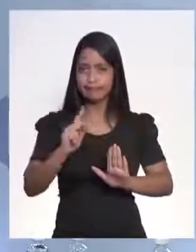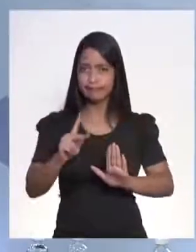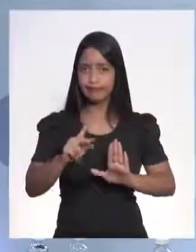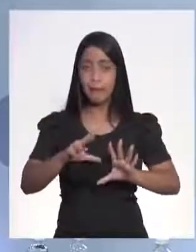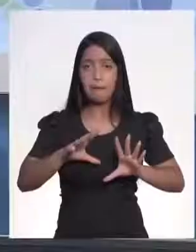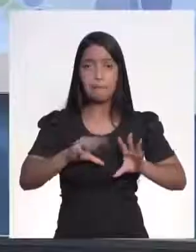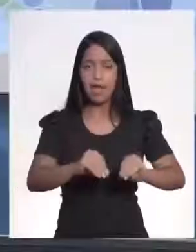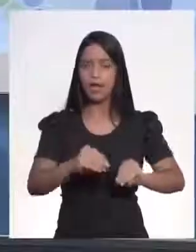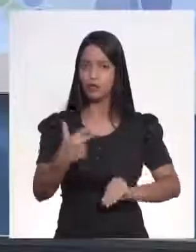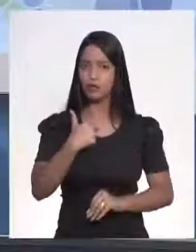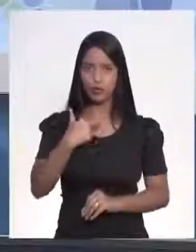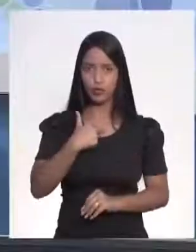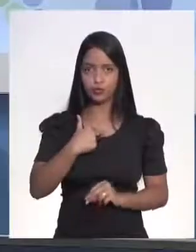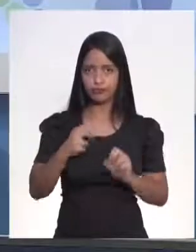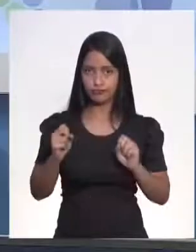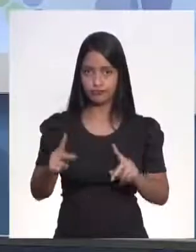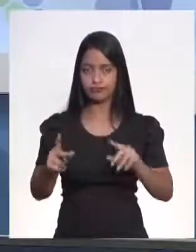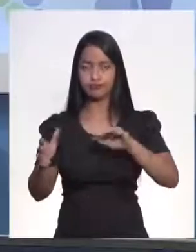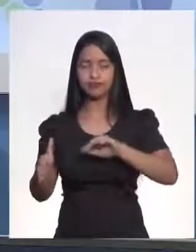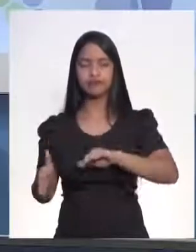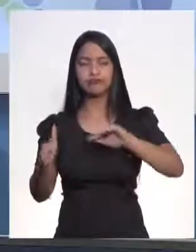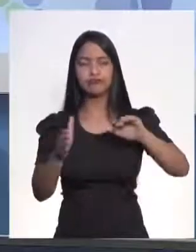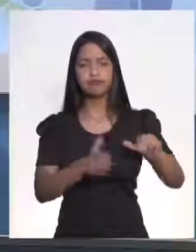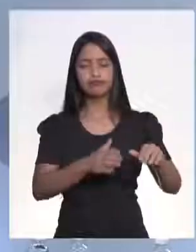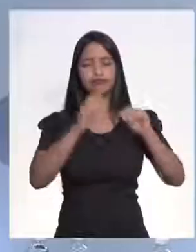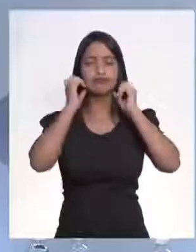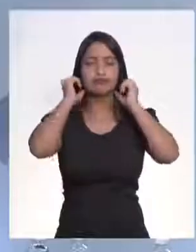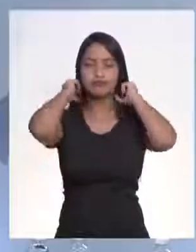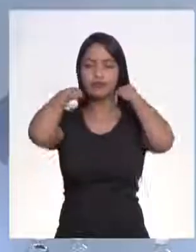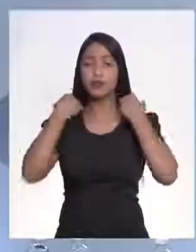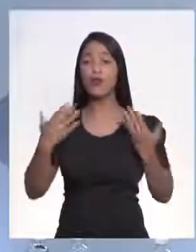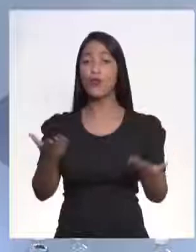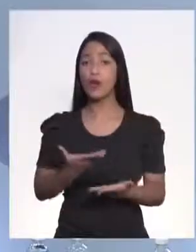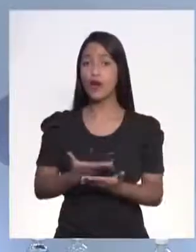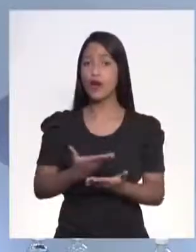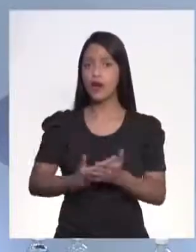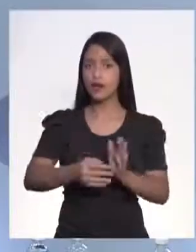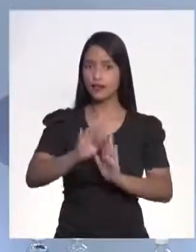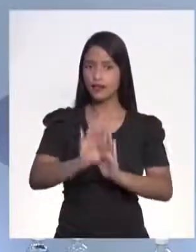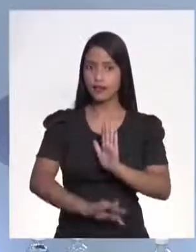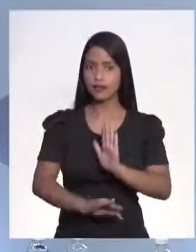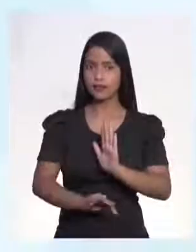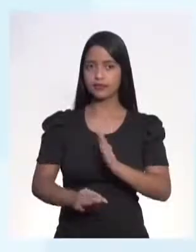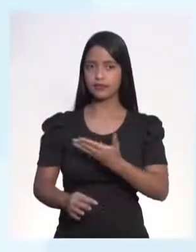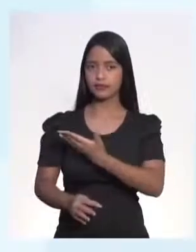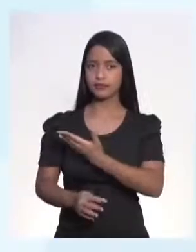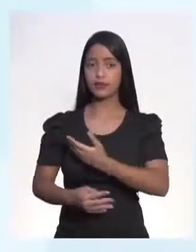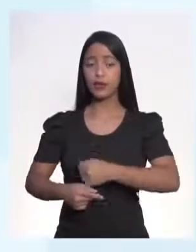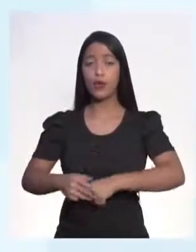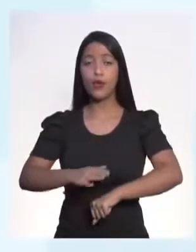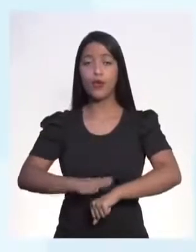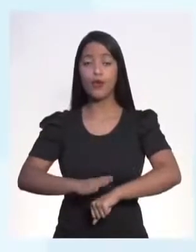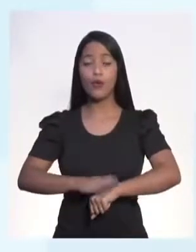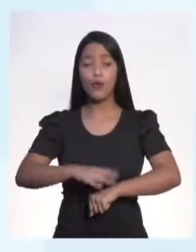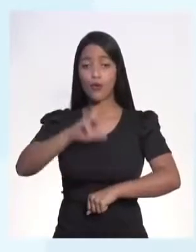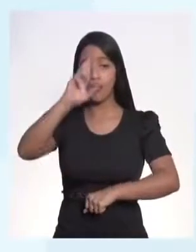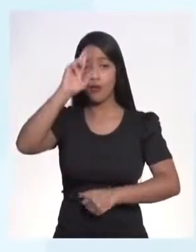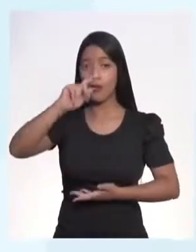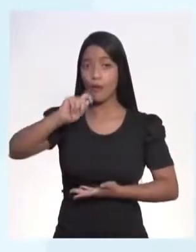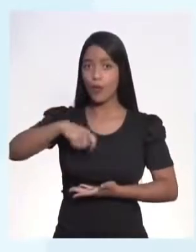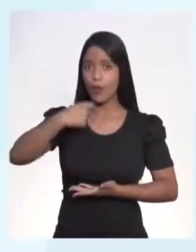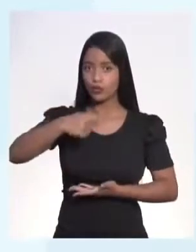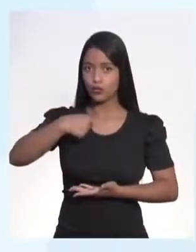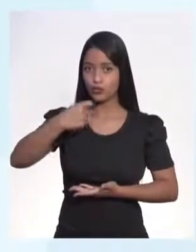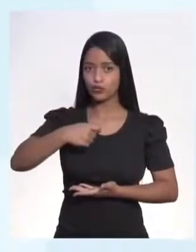de fato e bora passando lá esse é o texto da aula de hoje a hora do almoço de